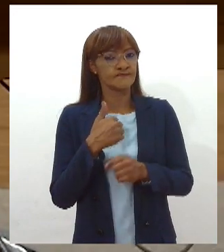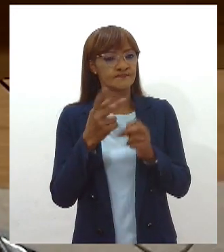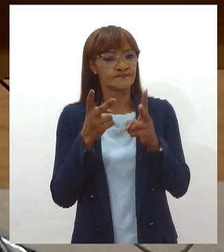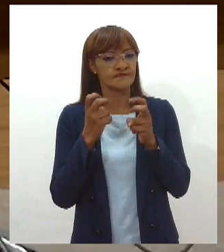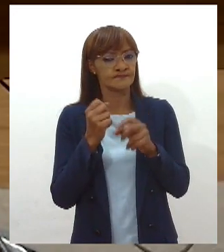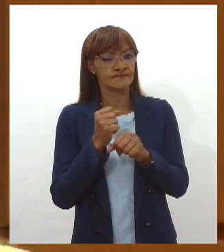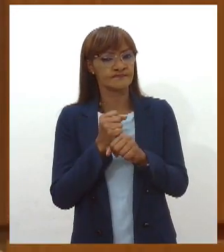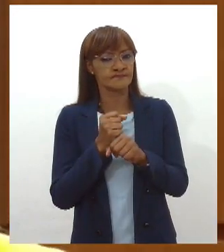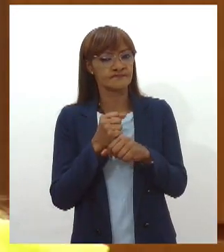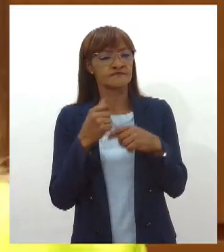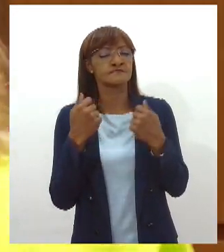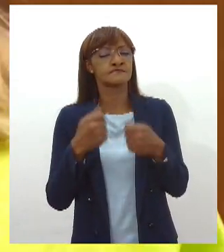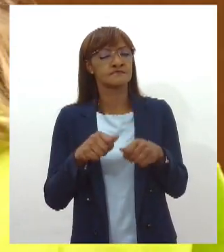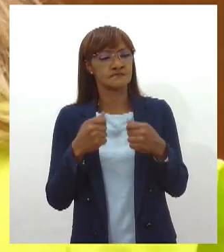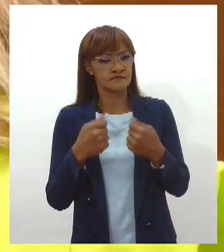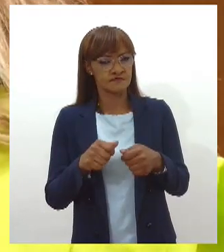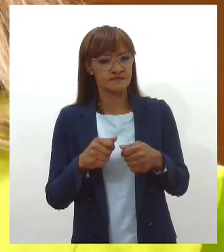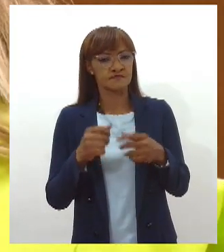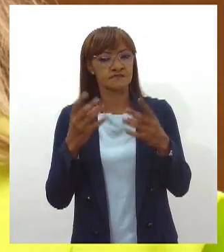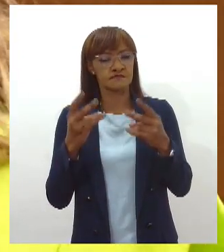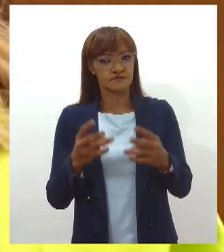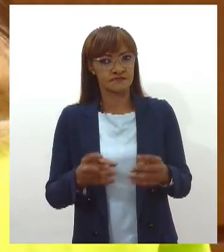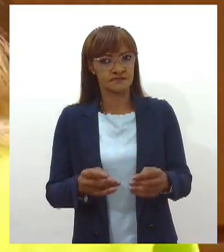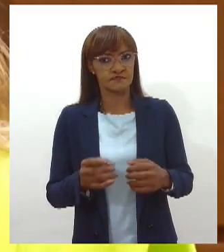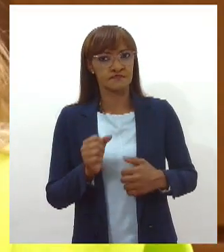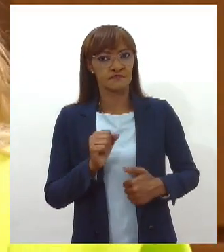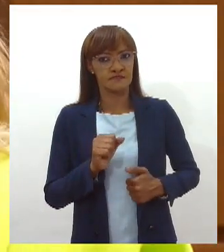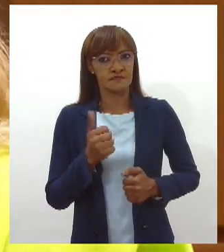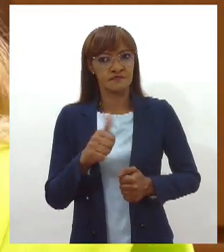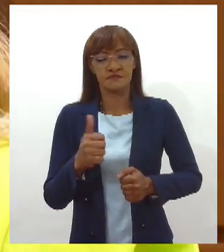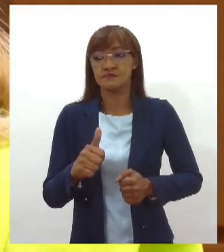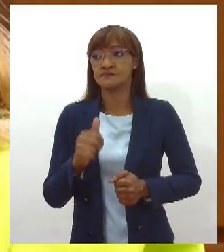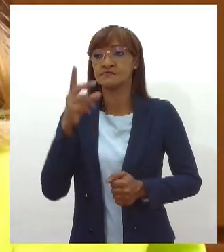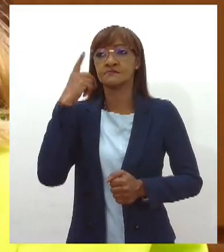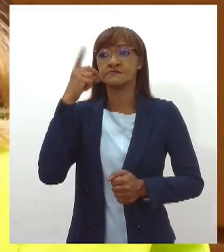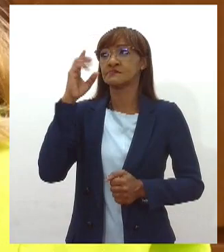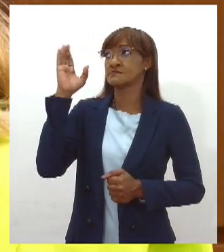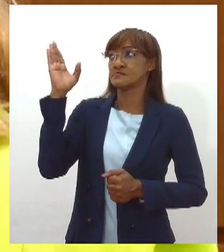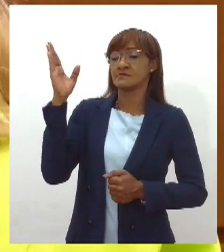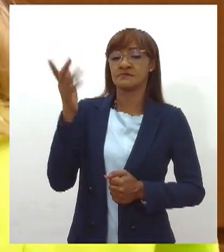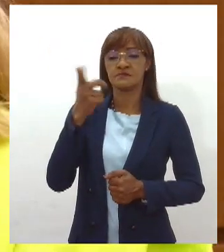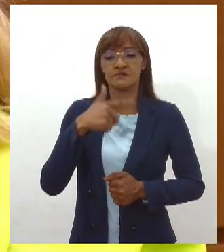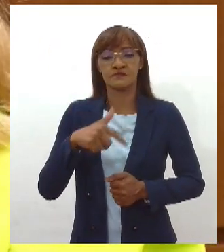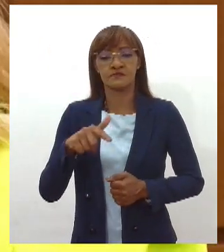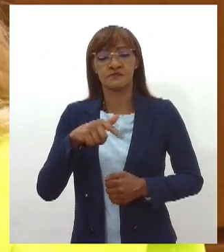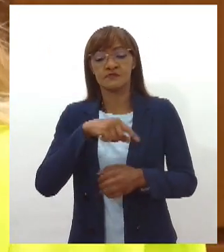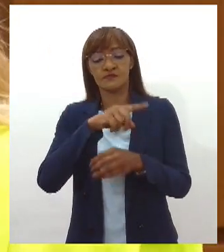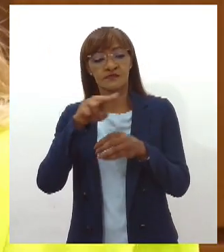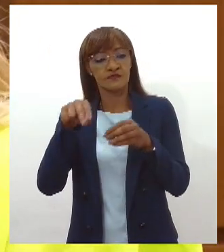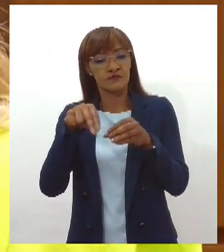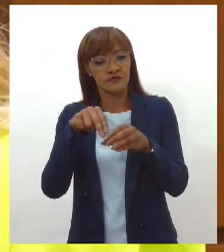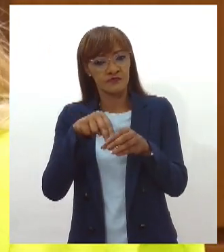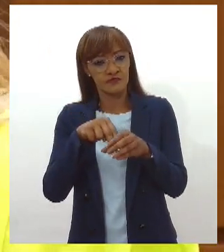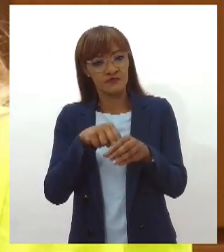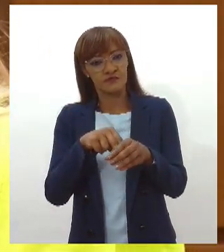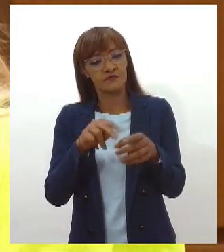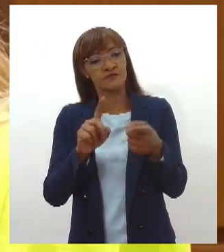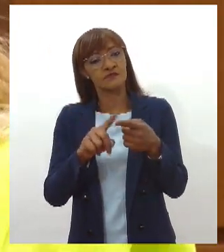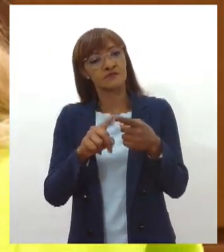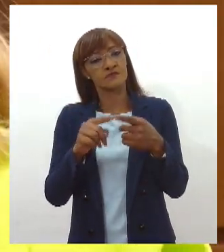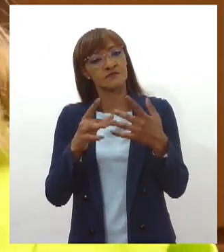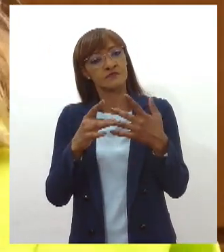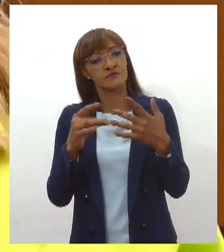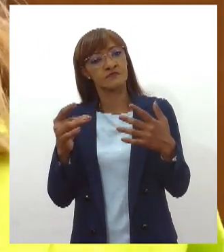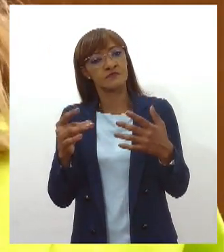bem analisada. A deputada Linda Brasil usou a tribuna na sequência e também ressaltou a questão da DESO.